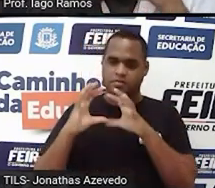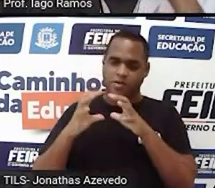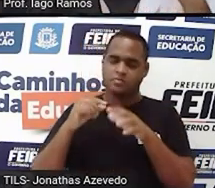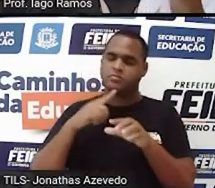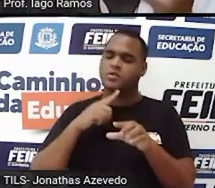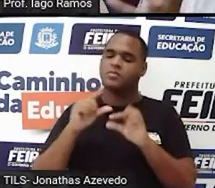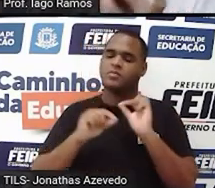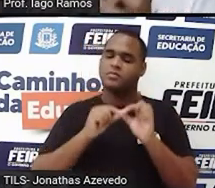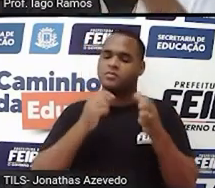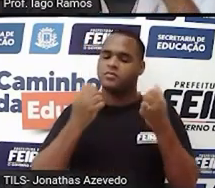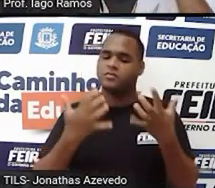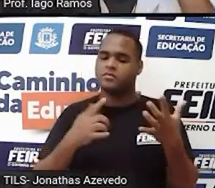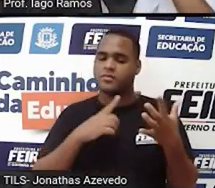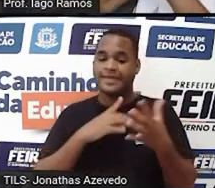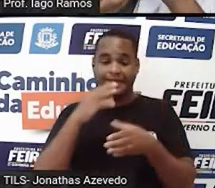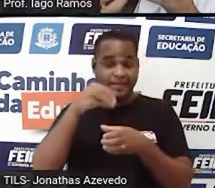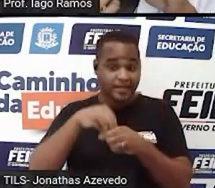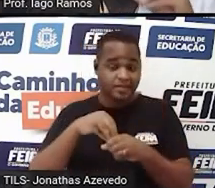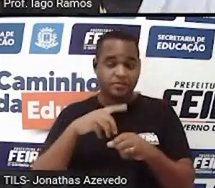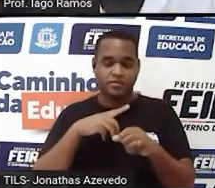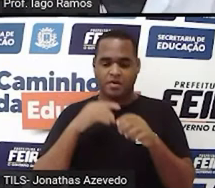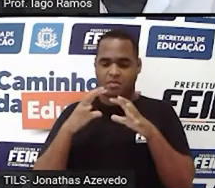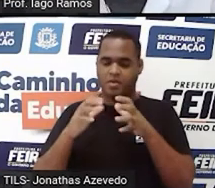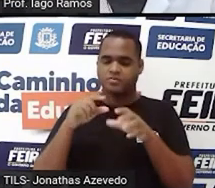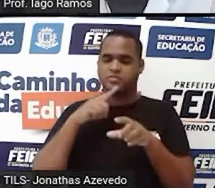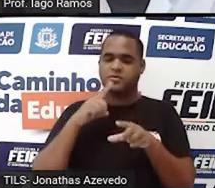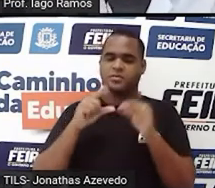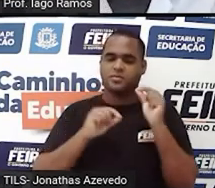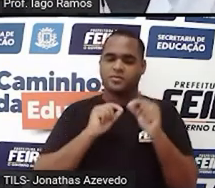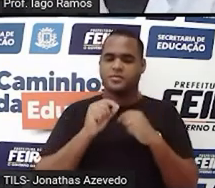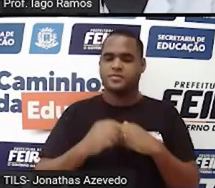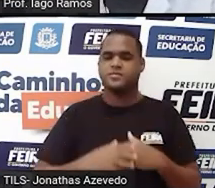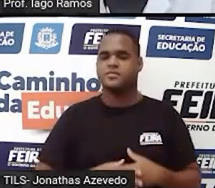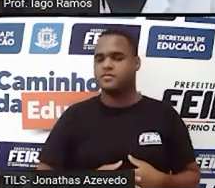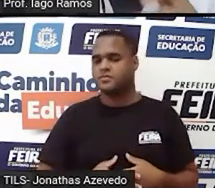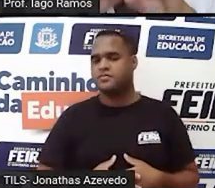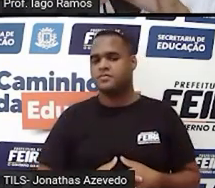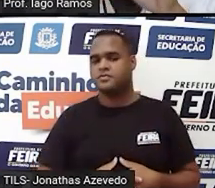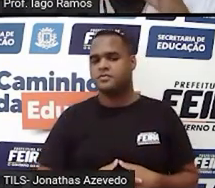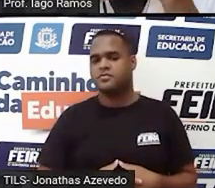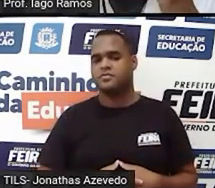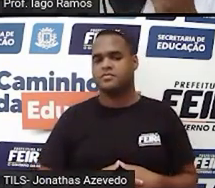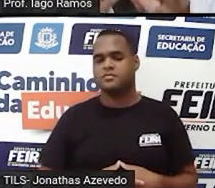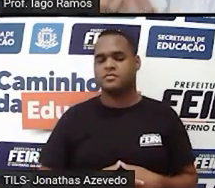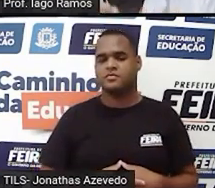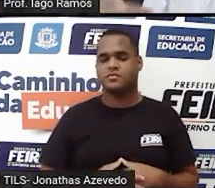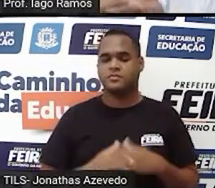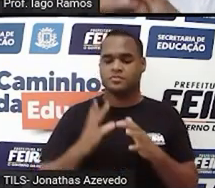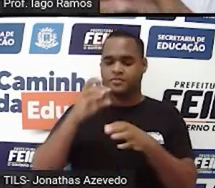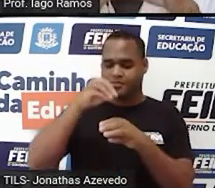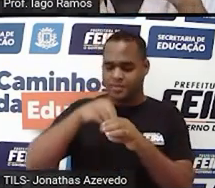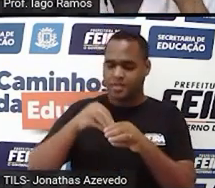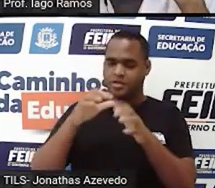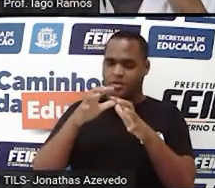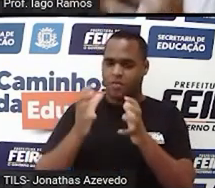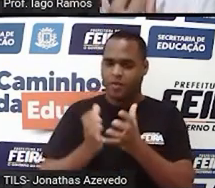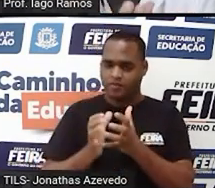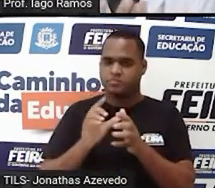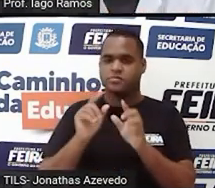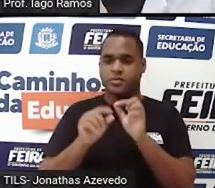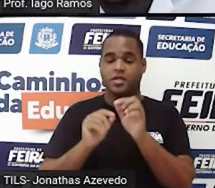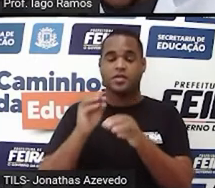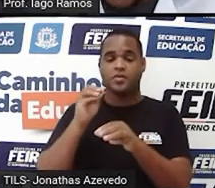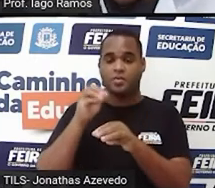ó esse espaço por dentro da bola tá é esse espaço interno esse